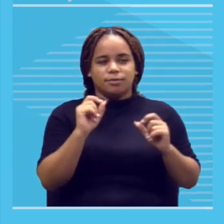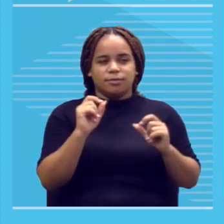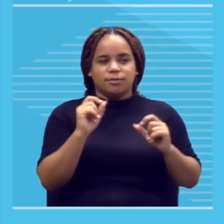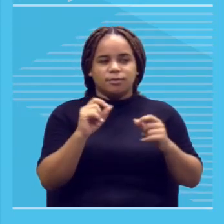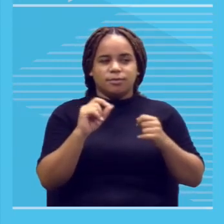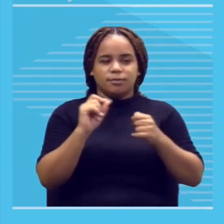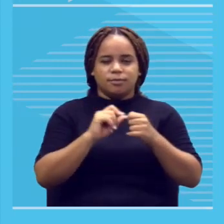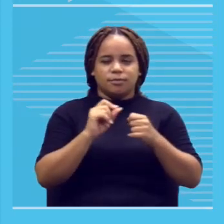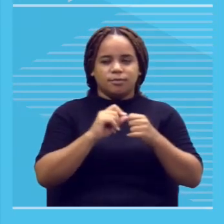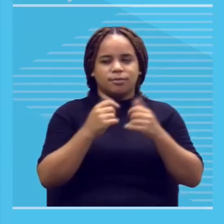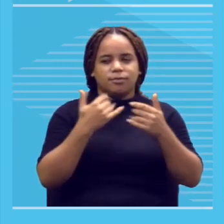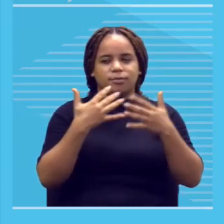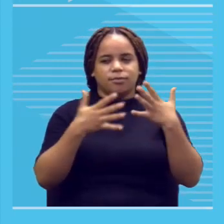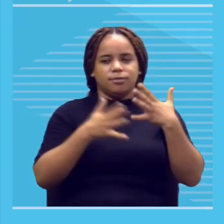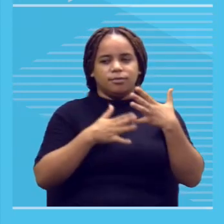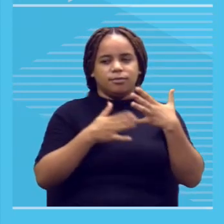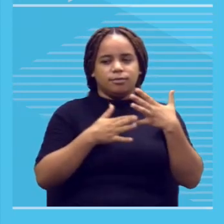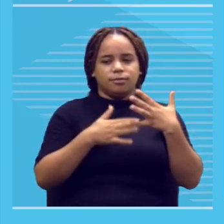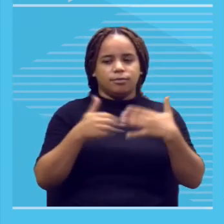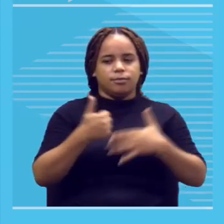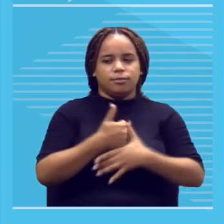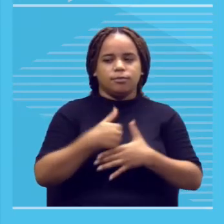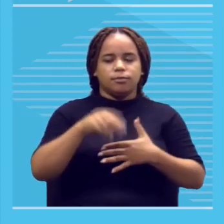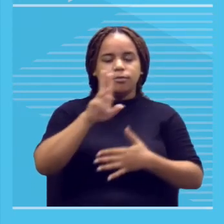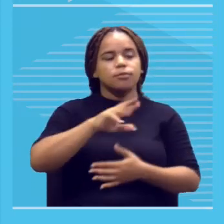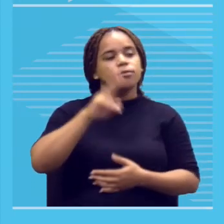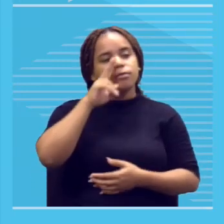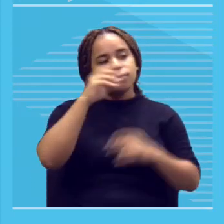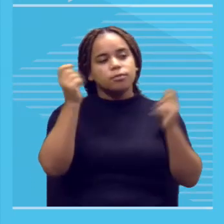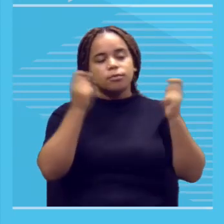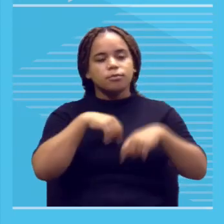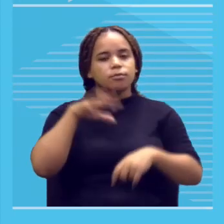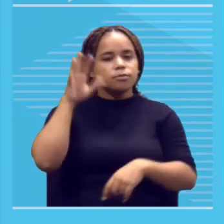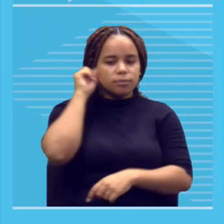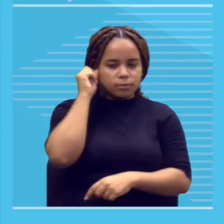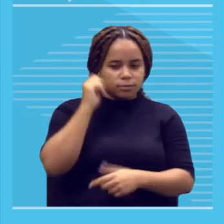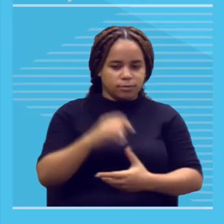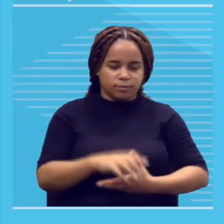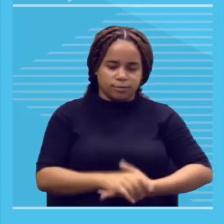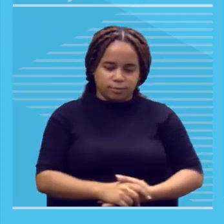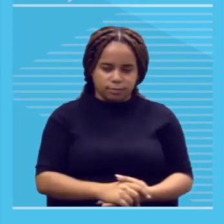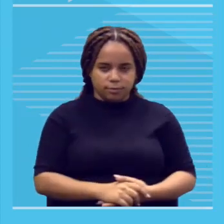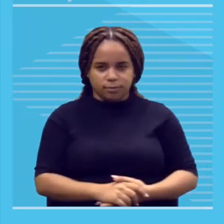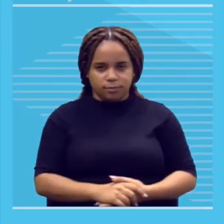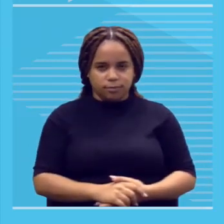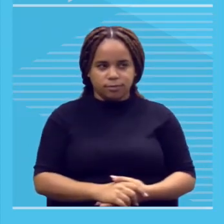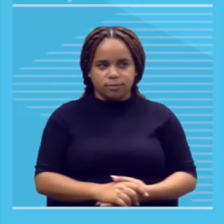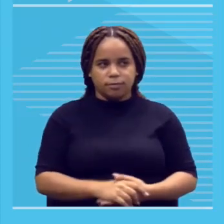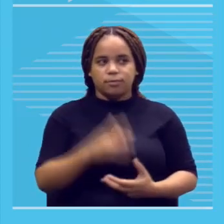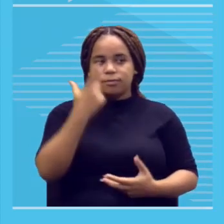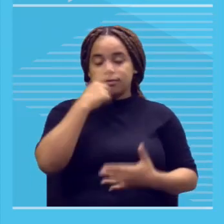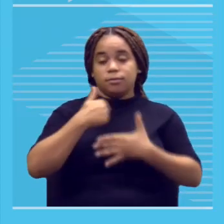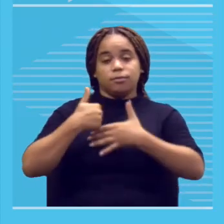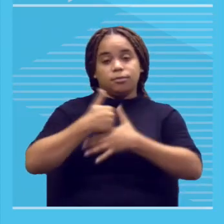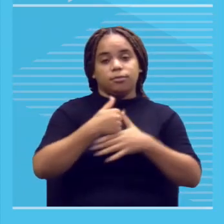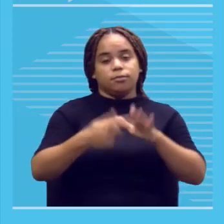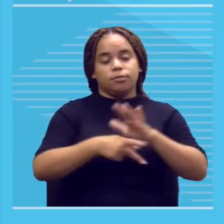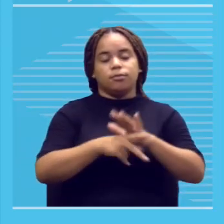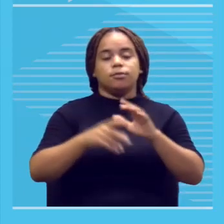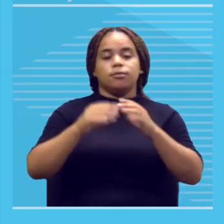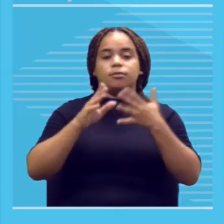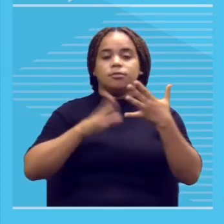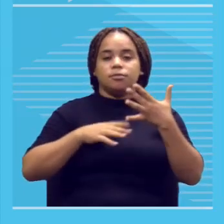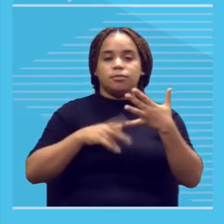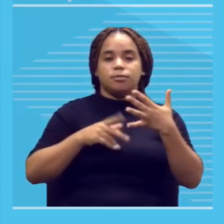eles usam a força para valer para fazer escutar se fazer escutar quem é moralmente baixo grita